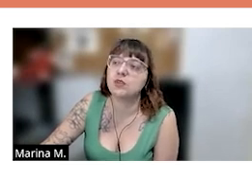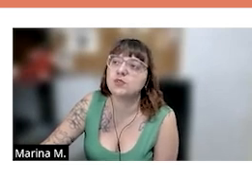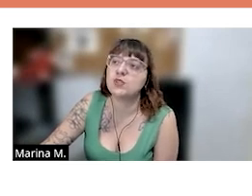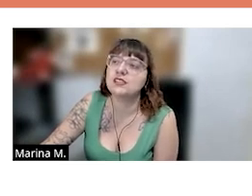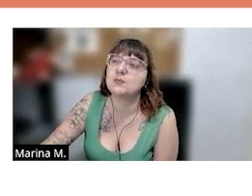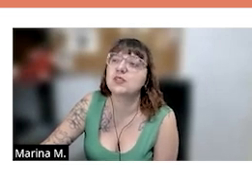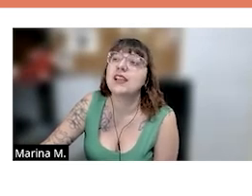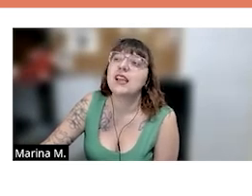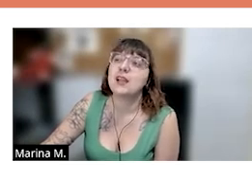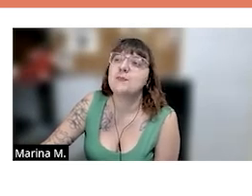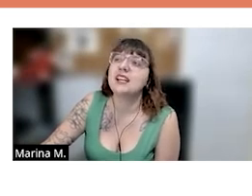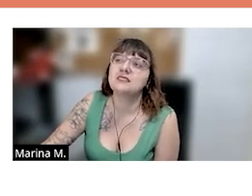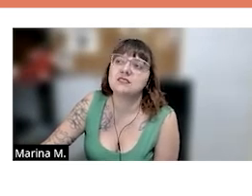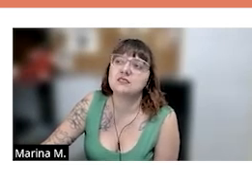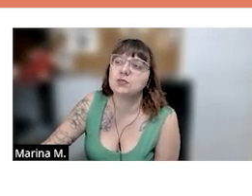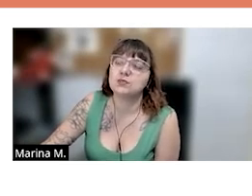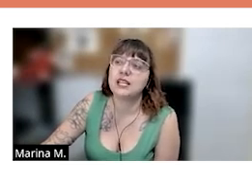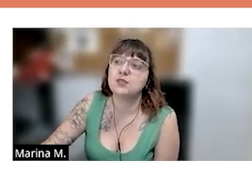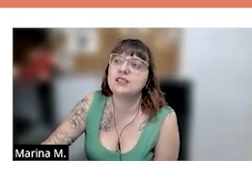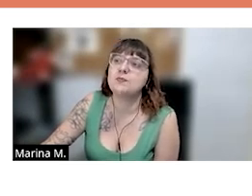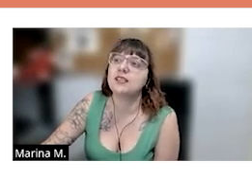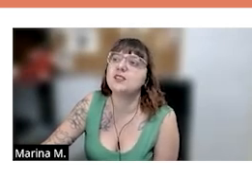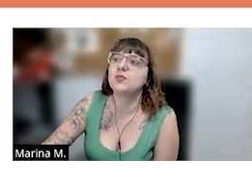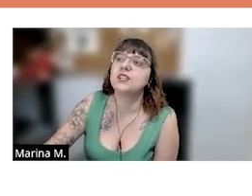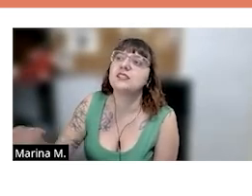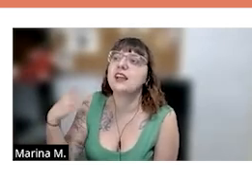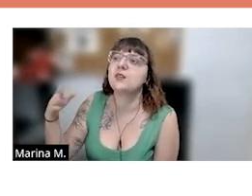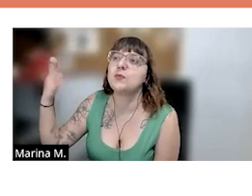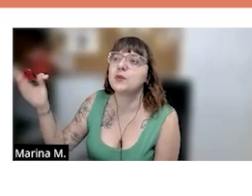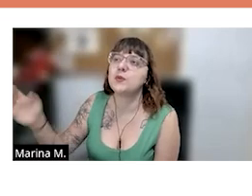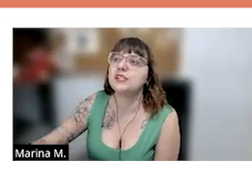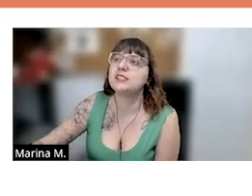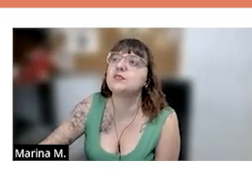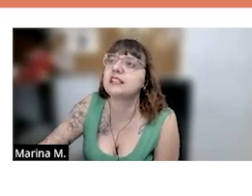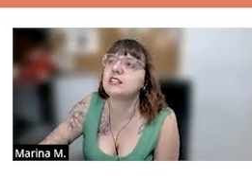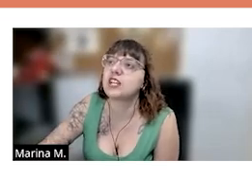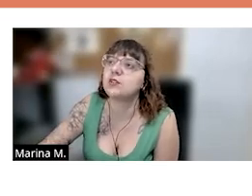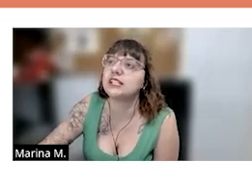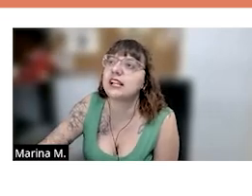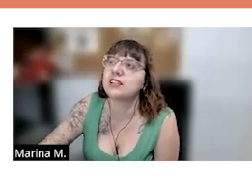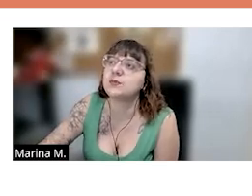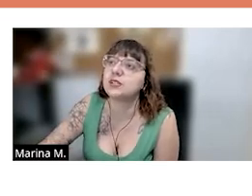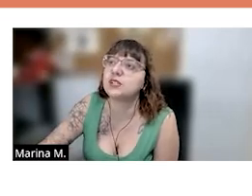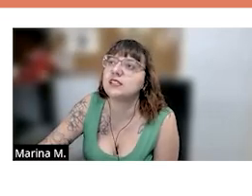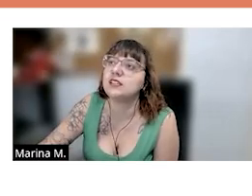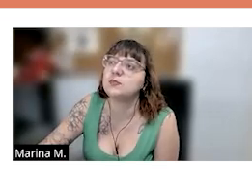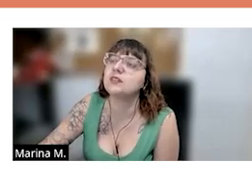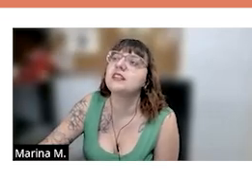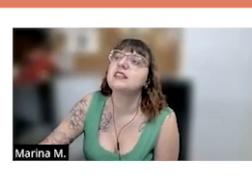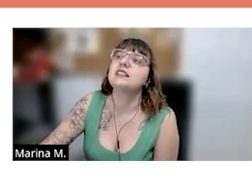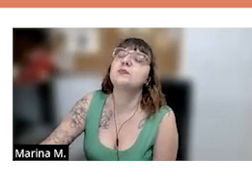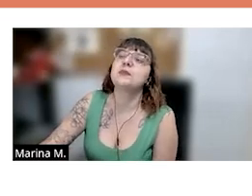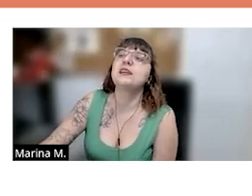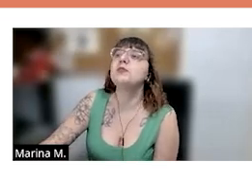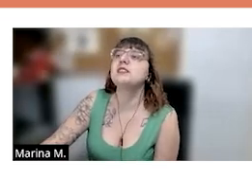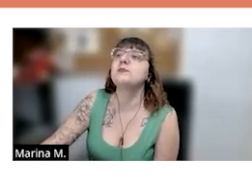o nome dos municípios. Repara no ID município, é 320 alguma coisa. Eu vou até deixar ordenado por ID município.